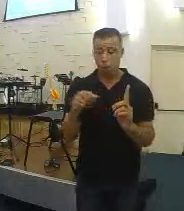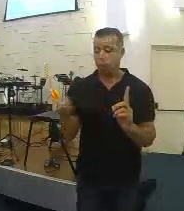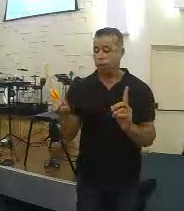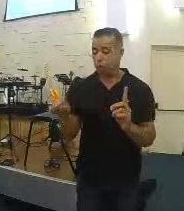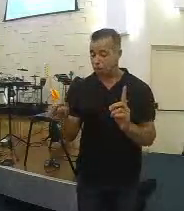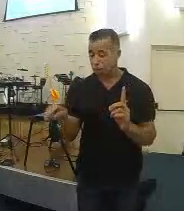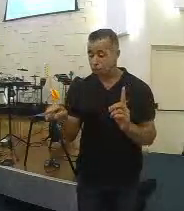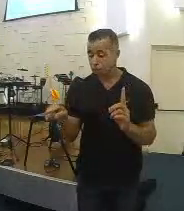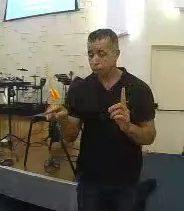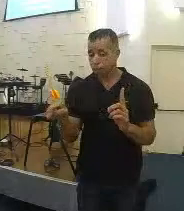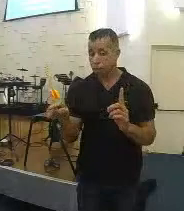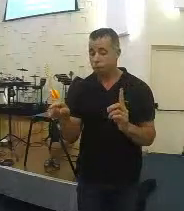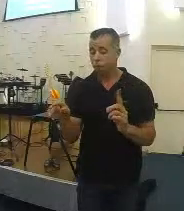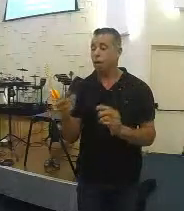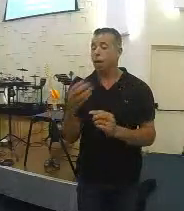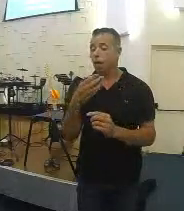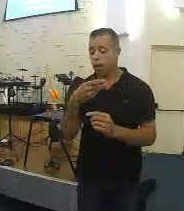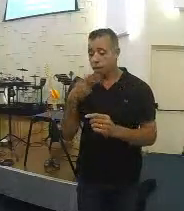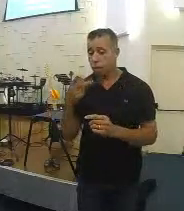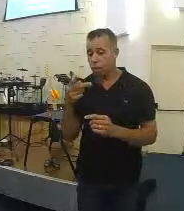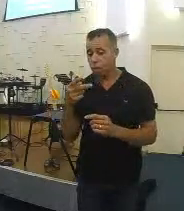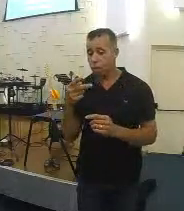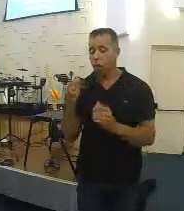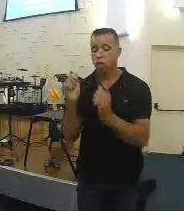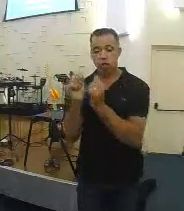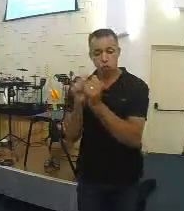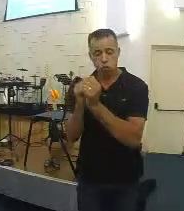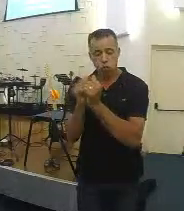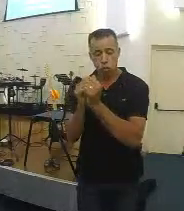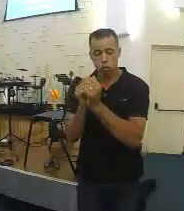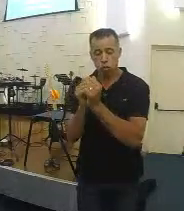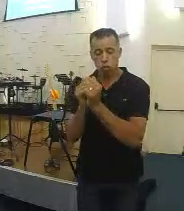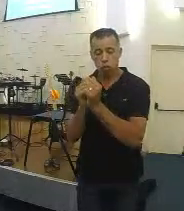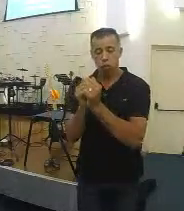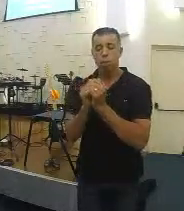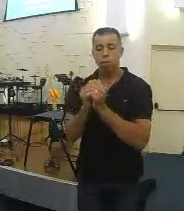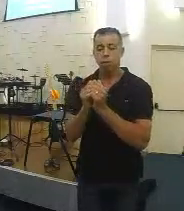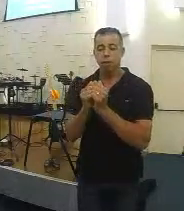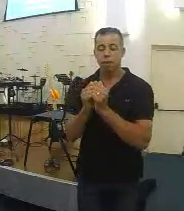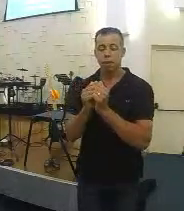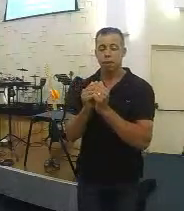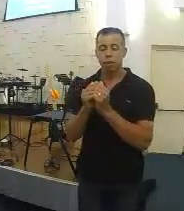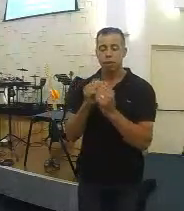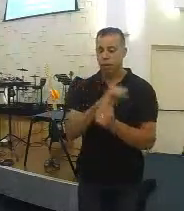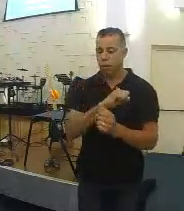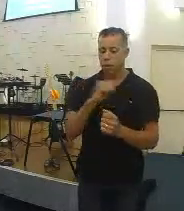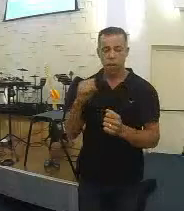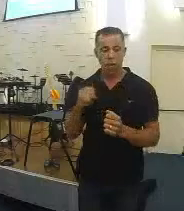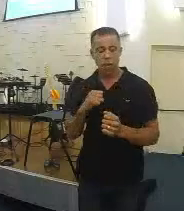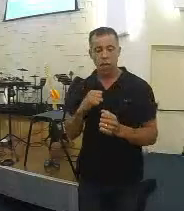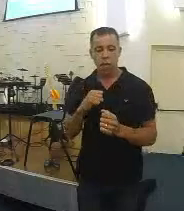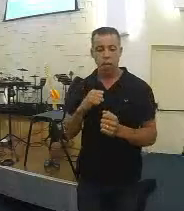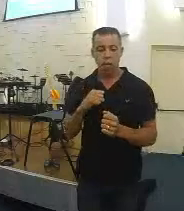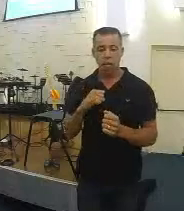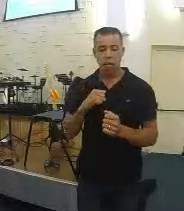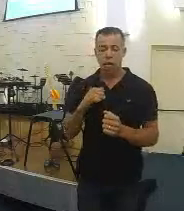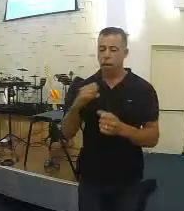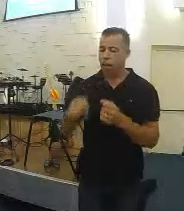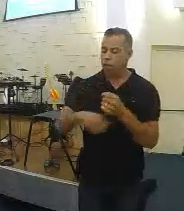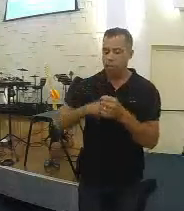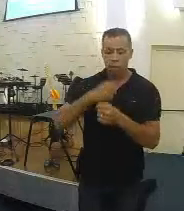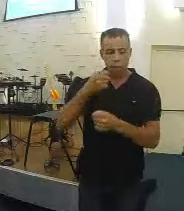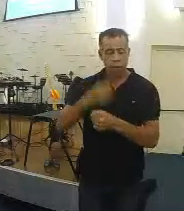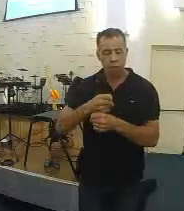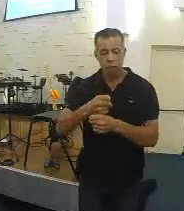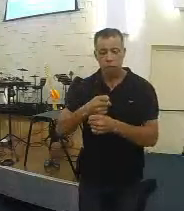Fica comigo e sê-me por pai e sacerdote, e cada ano te darei 10 ciclos de prata, o vestuário